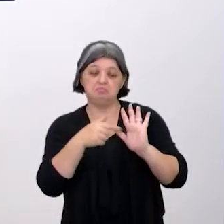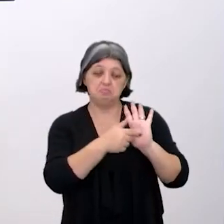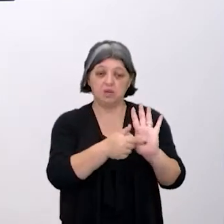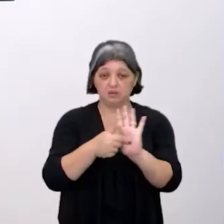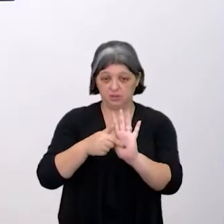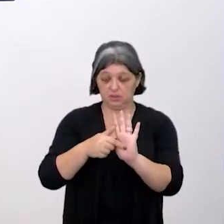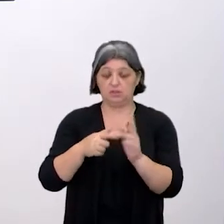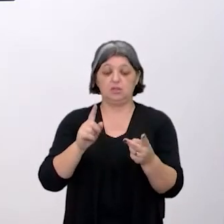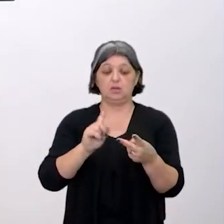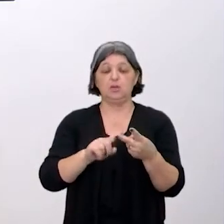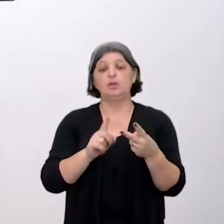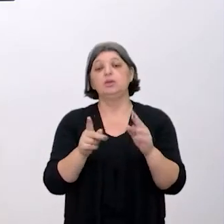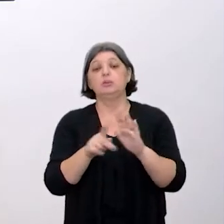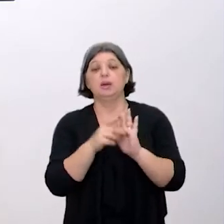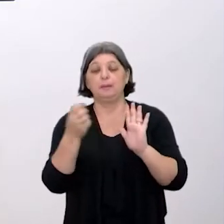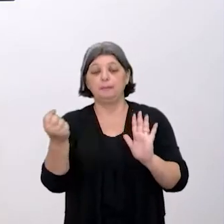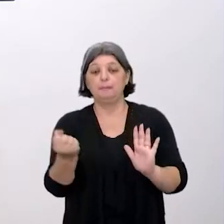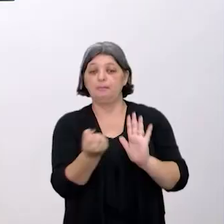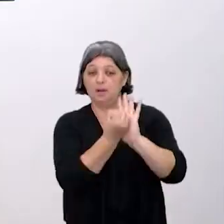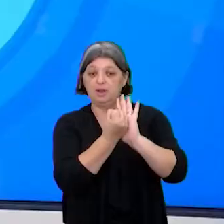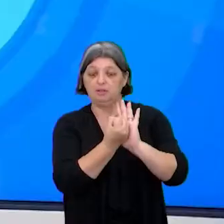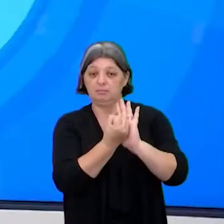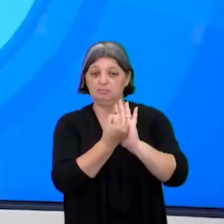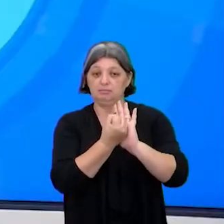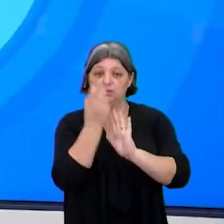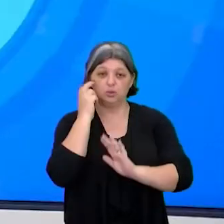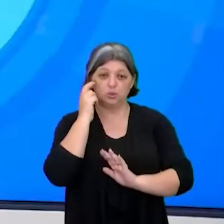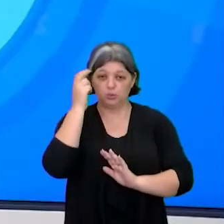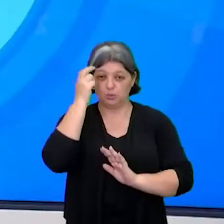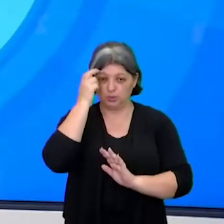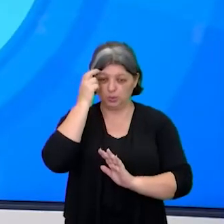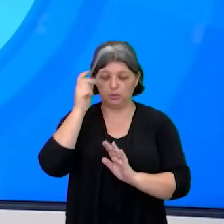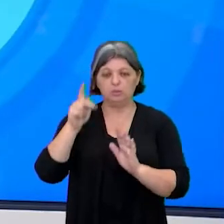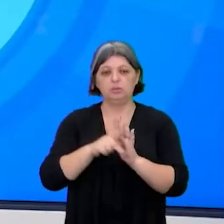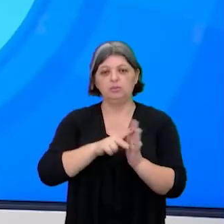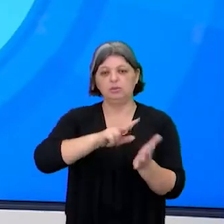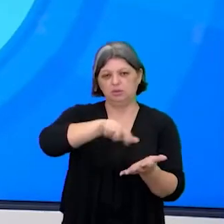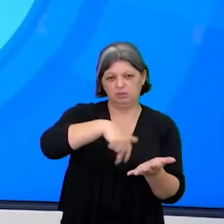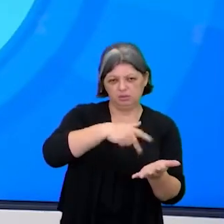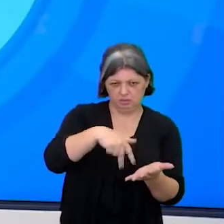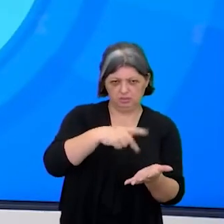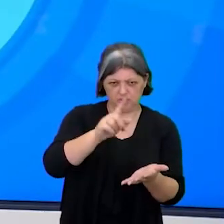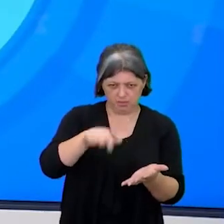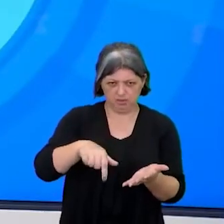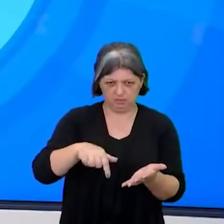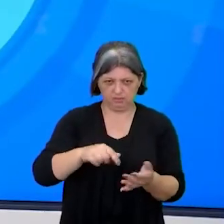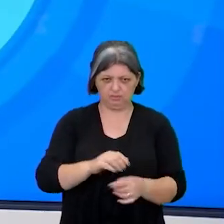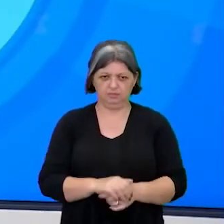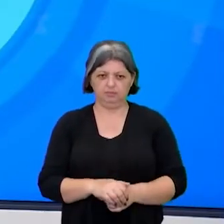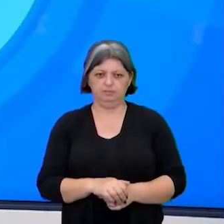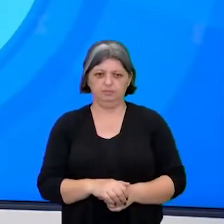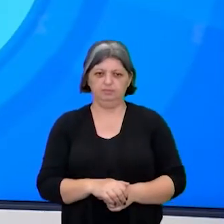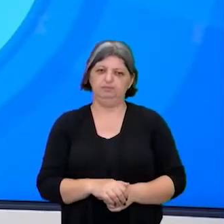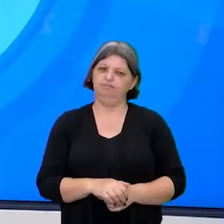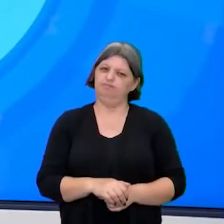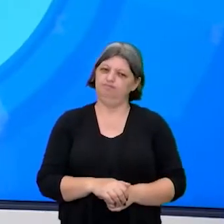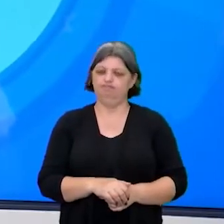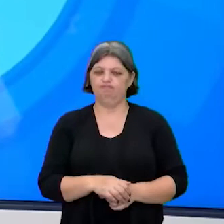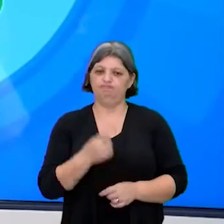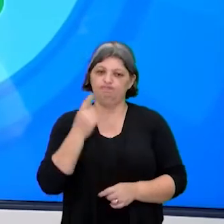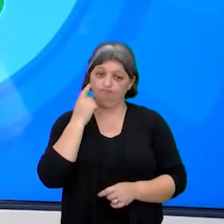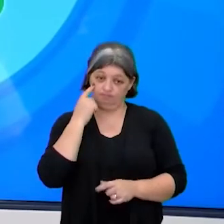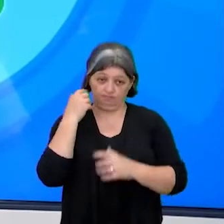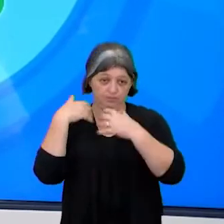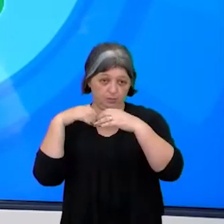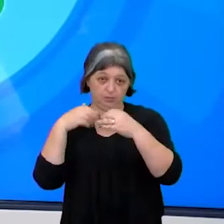manifestação, material e imaterial? A dança entraria aí no contexto de patrimônio? É para